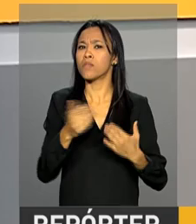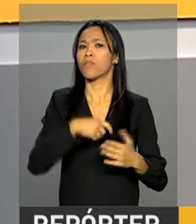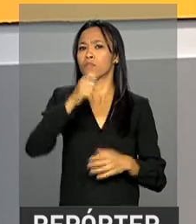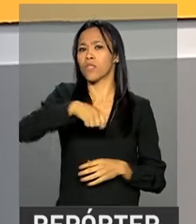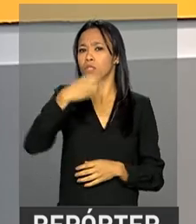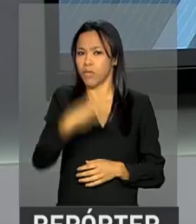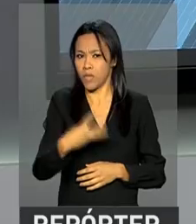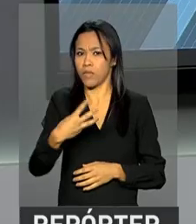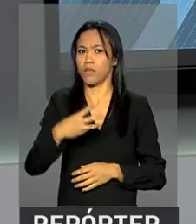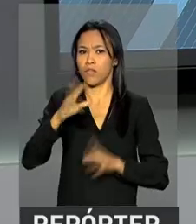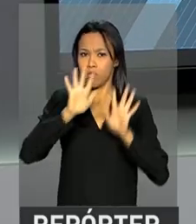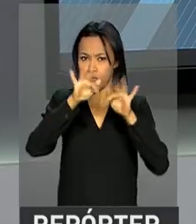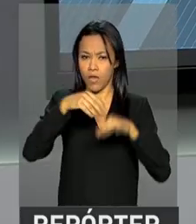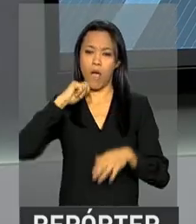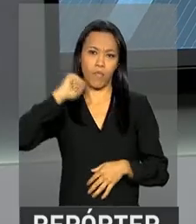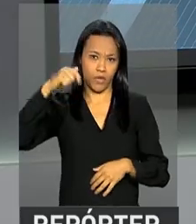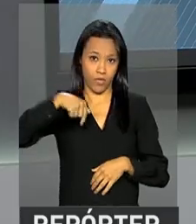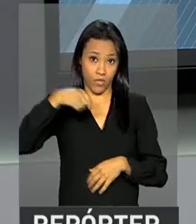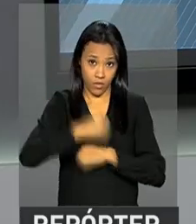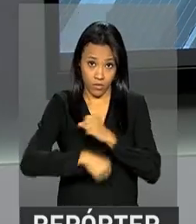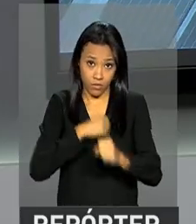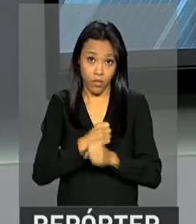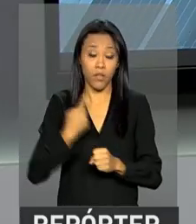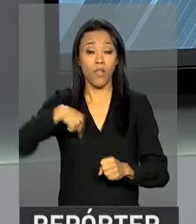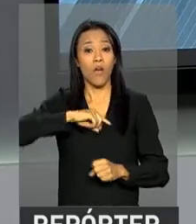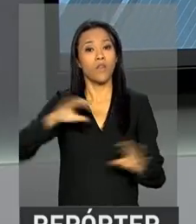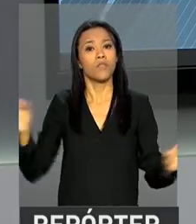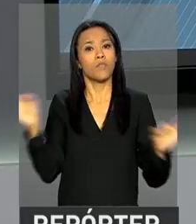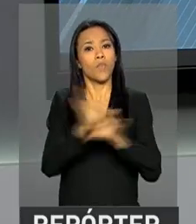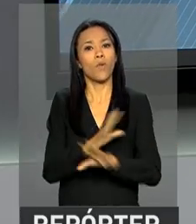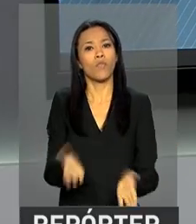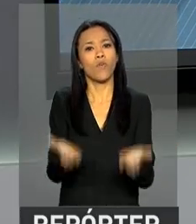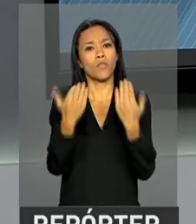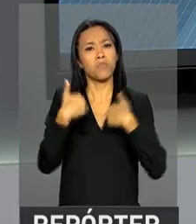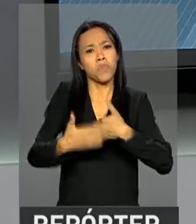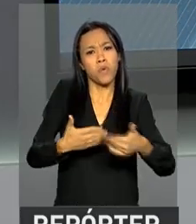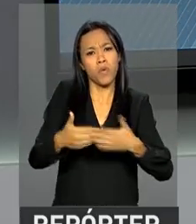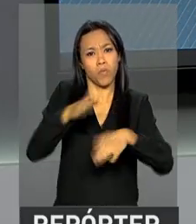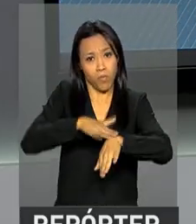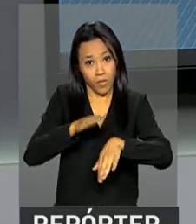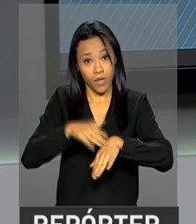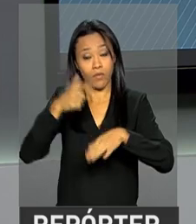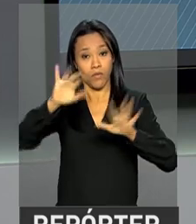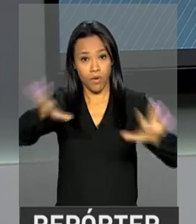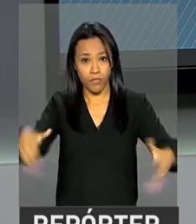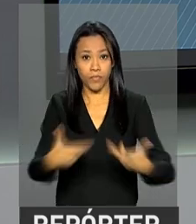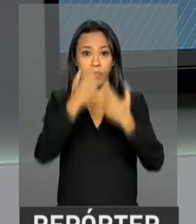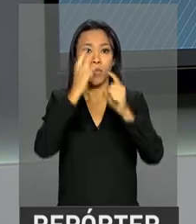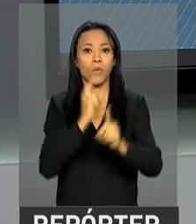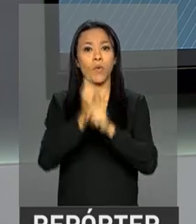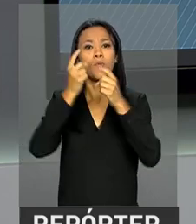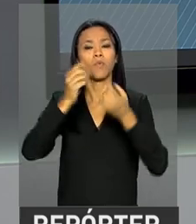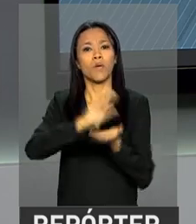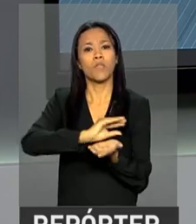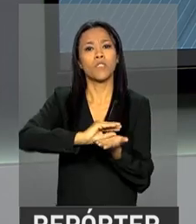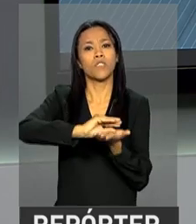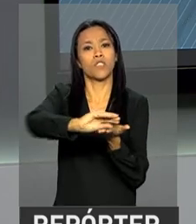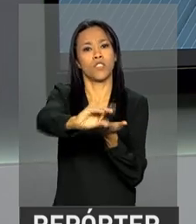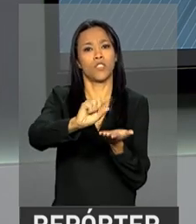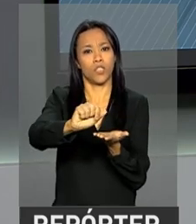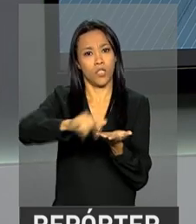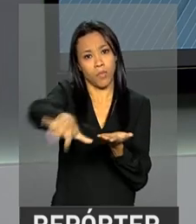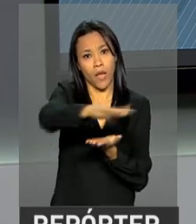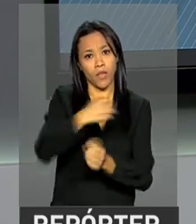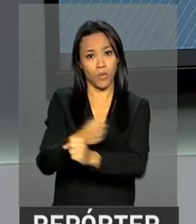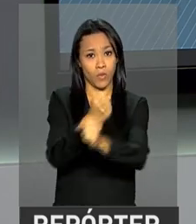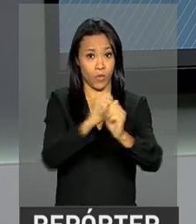deste ano. E nós ficamos por aqui. Voltamos a qualquer momento com a cerimônia para a liberação de recursos na área de habitação